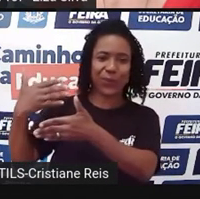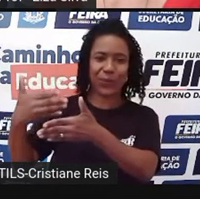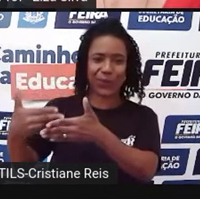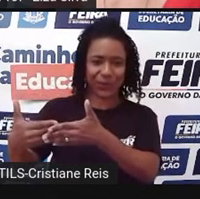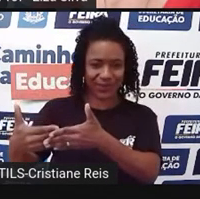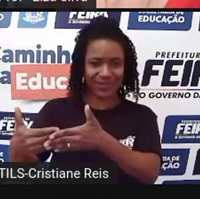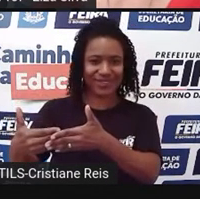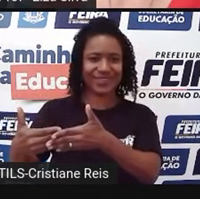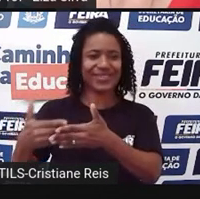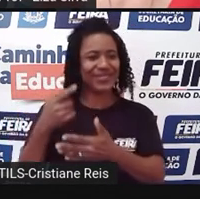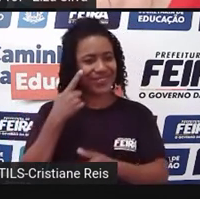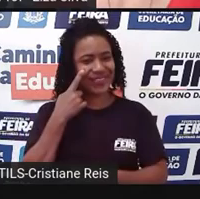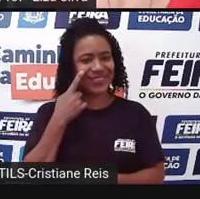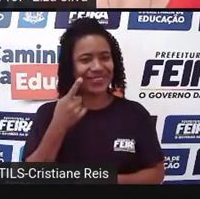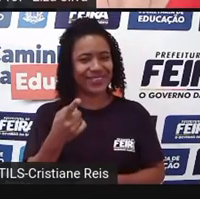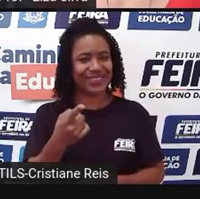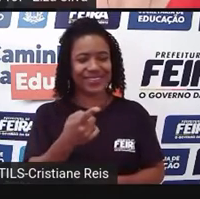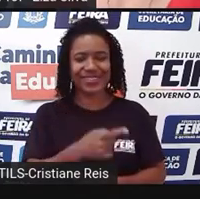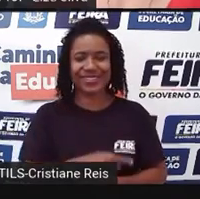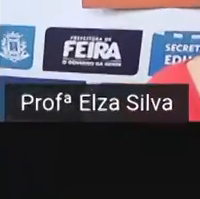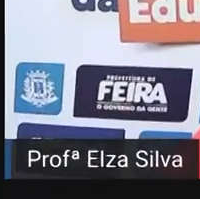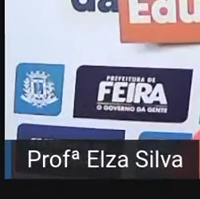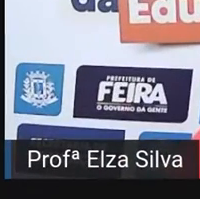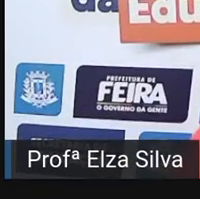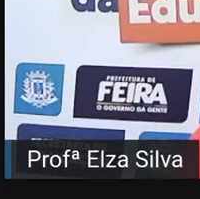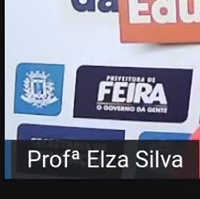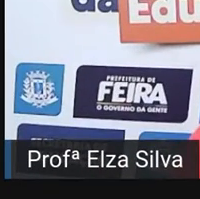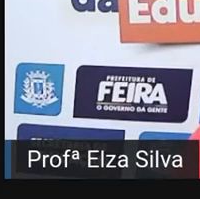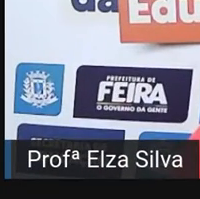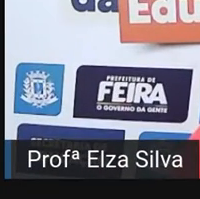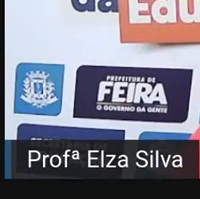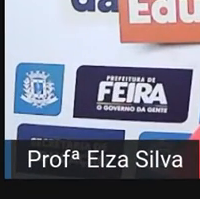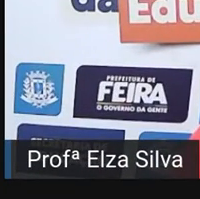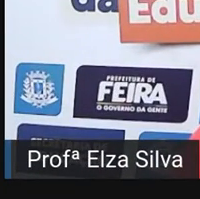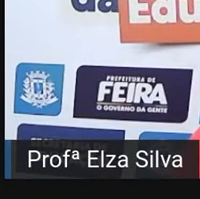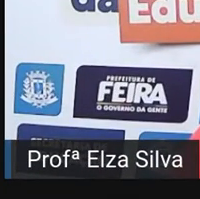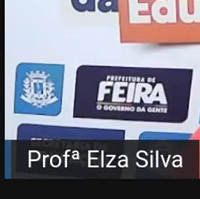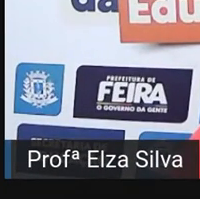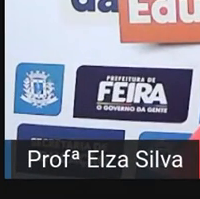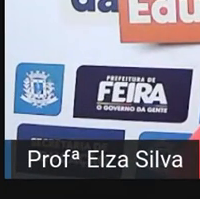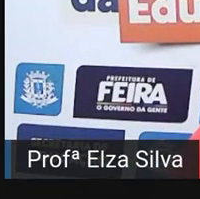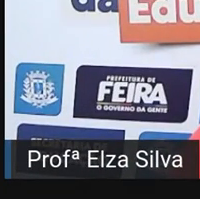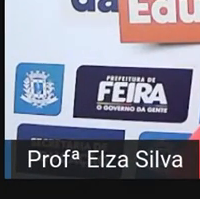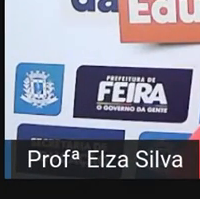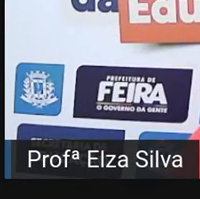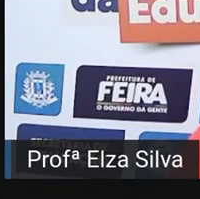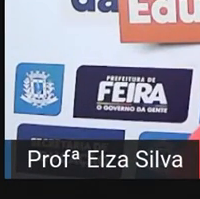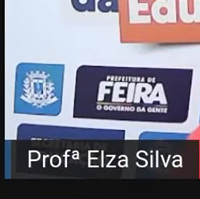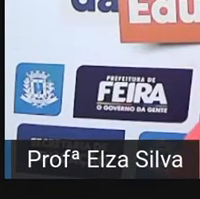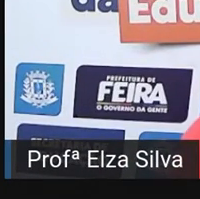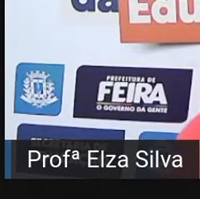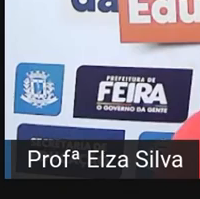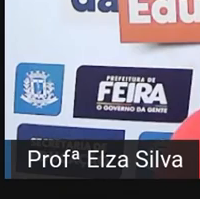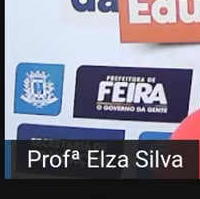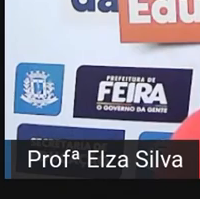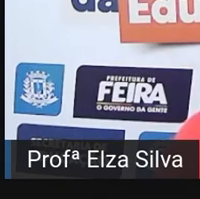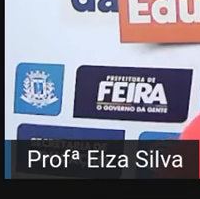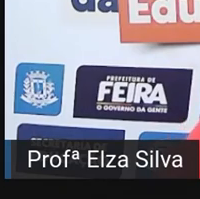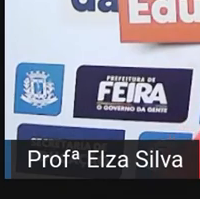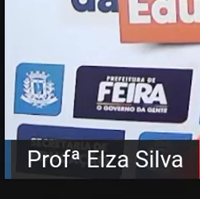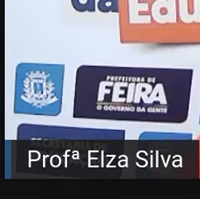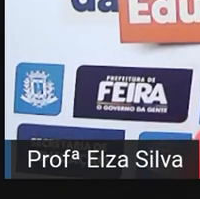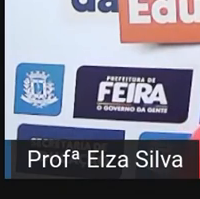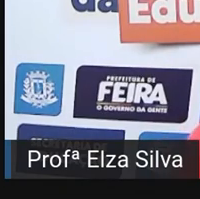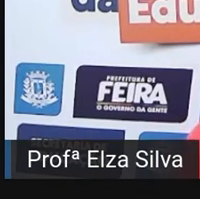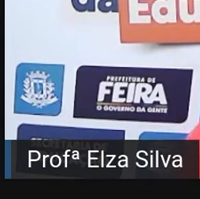ok let's que eu já chamou multiples Estamos chegando ao finalzinho de nossa aula de